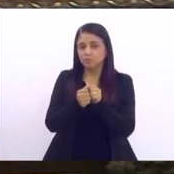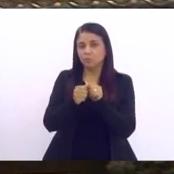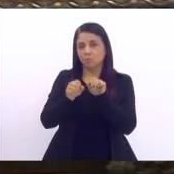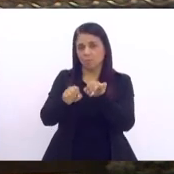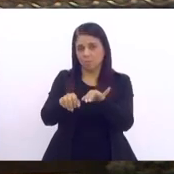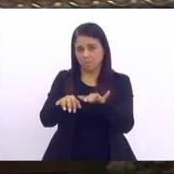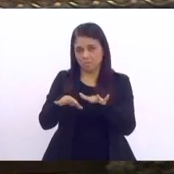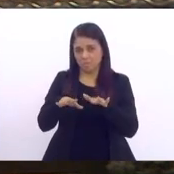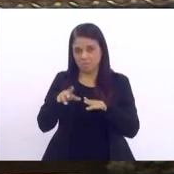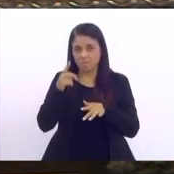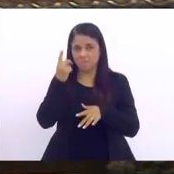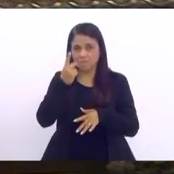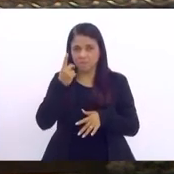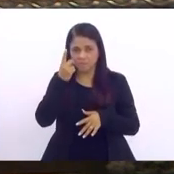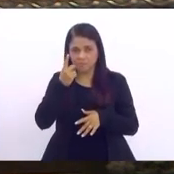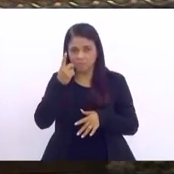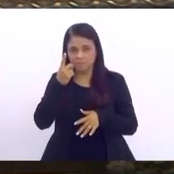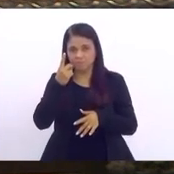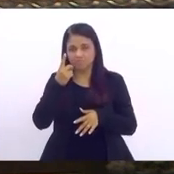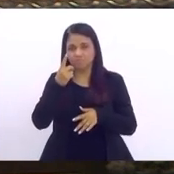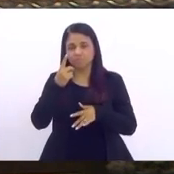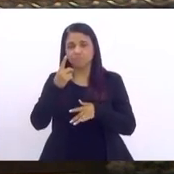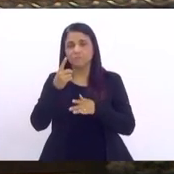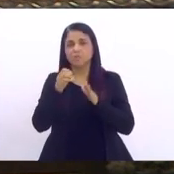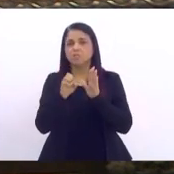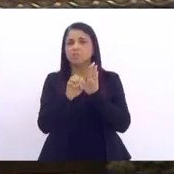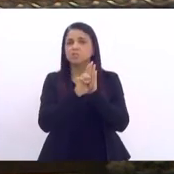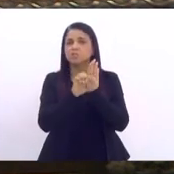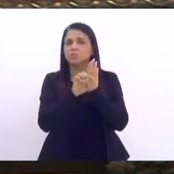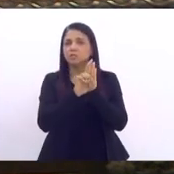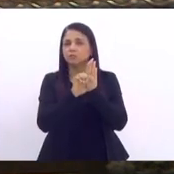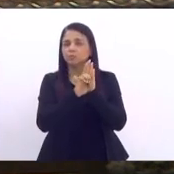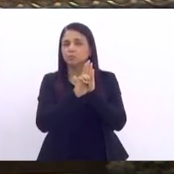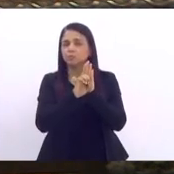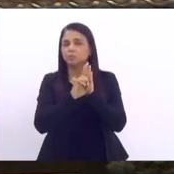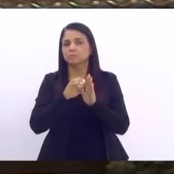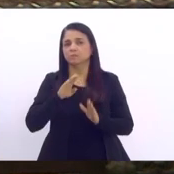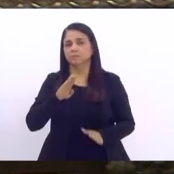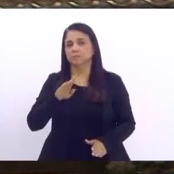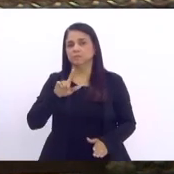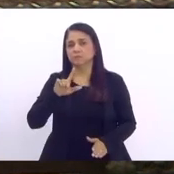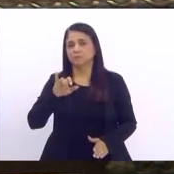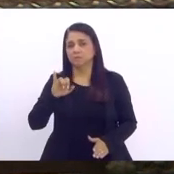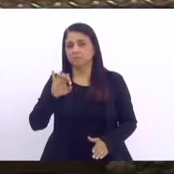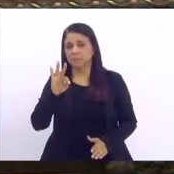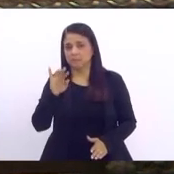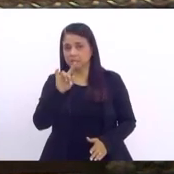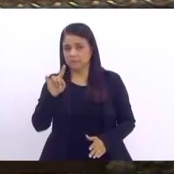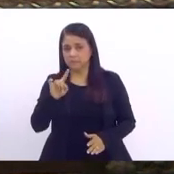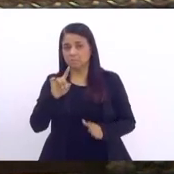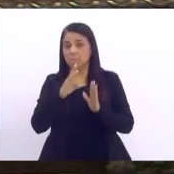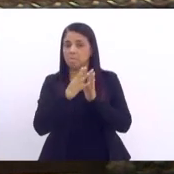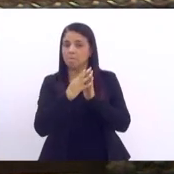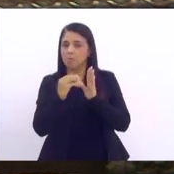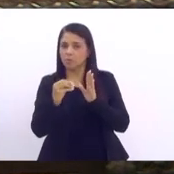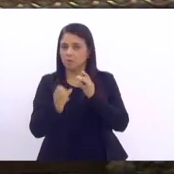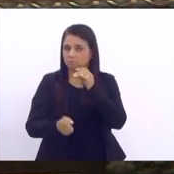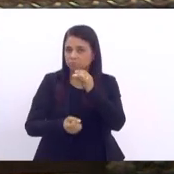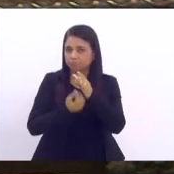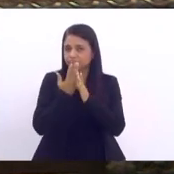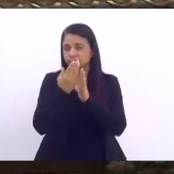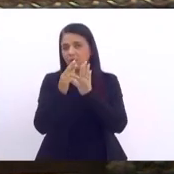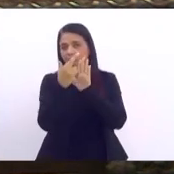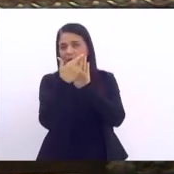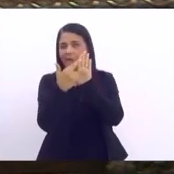a construir o estatuto das Blitz, que irá criar um modelo de regras e direitos.